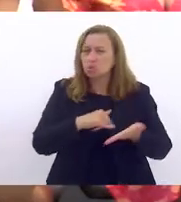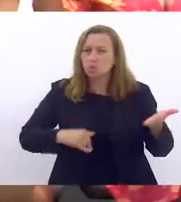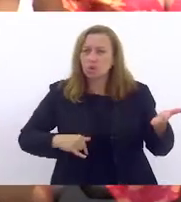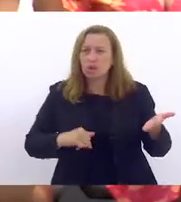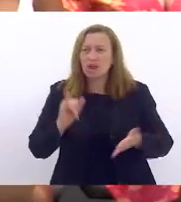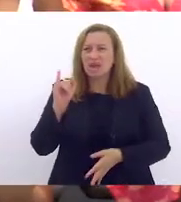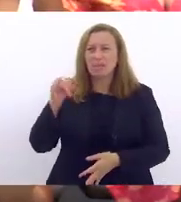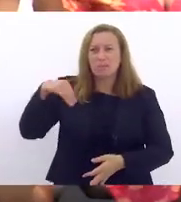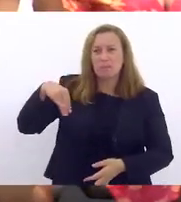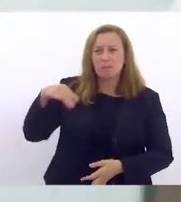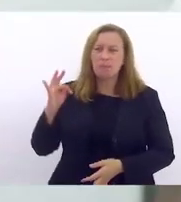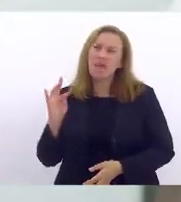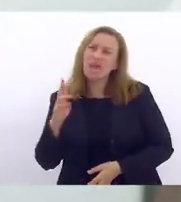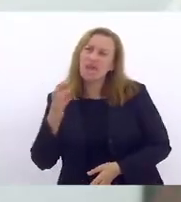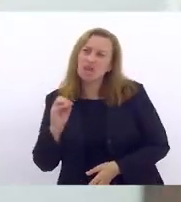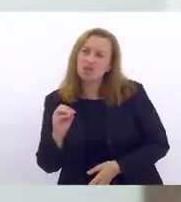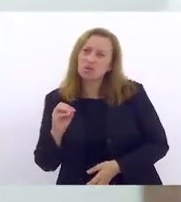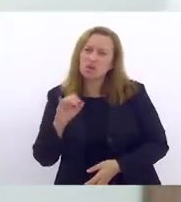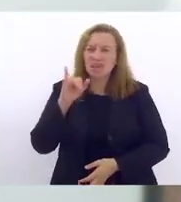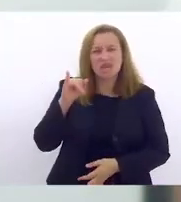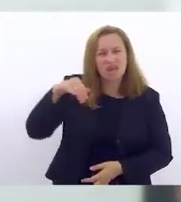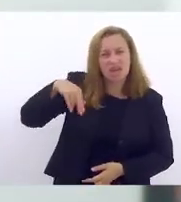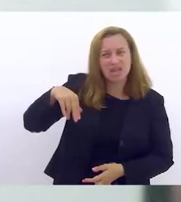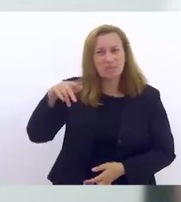talvez? INPI.